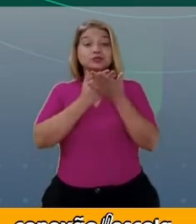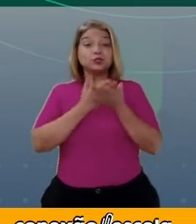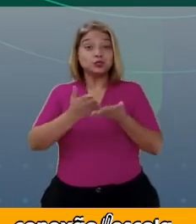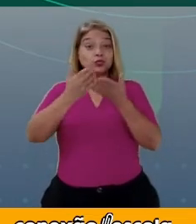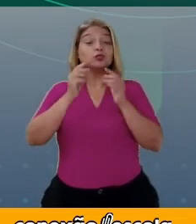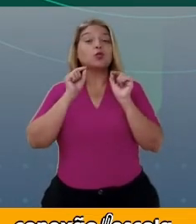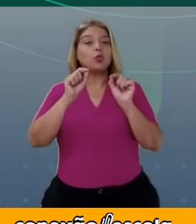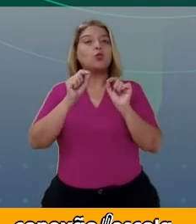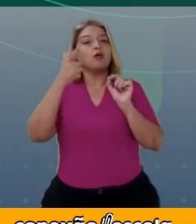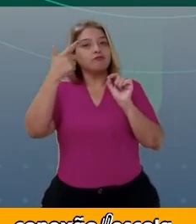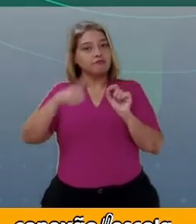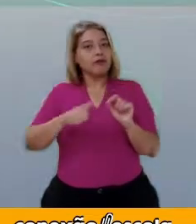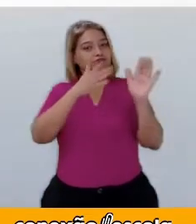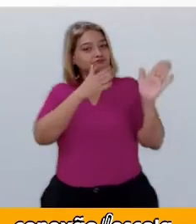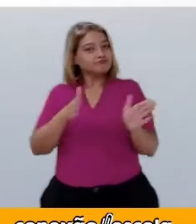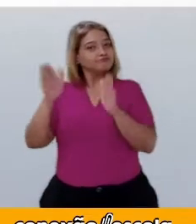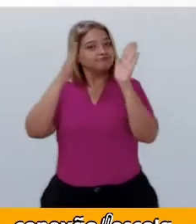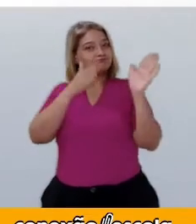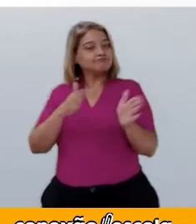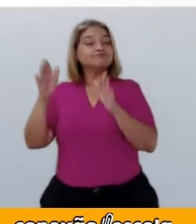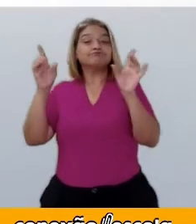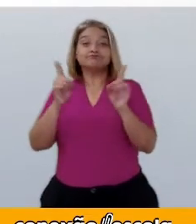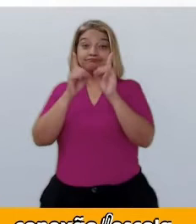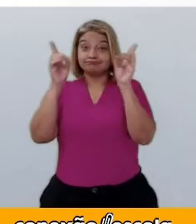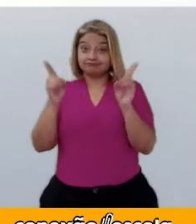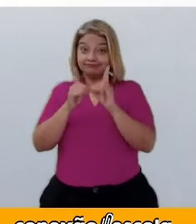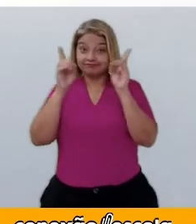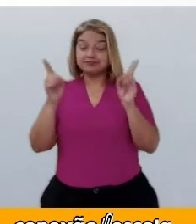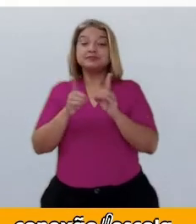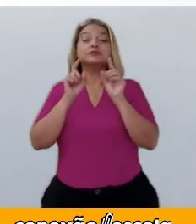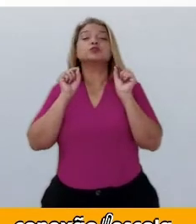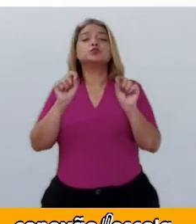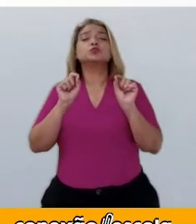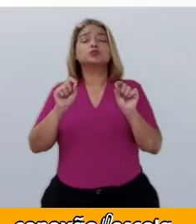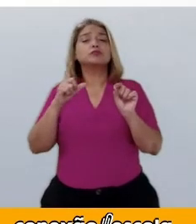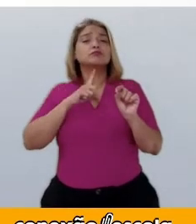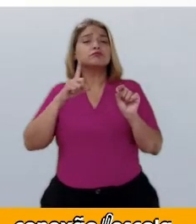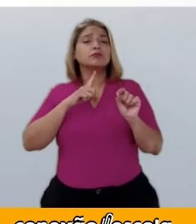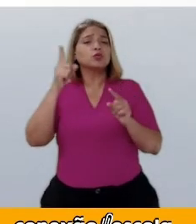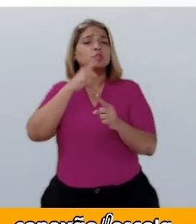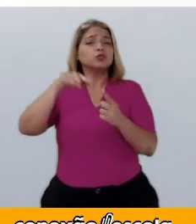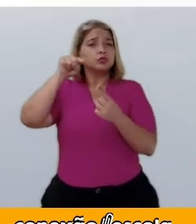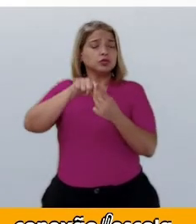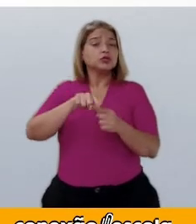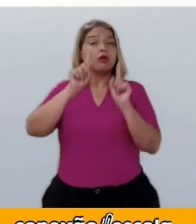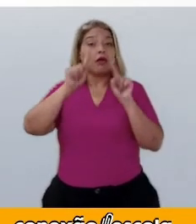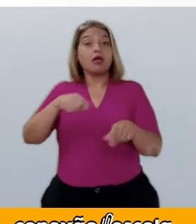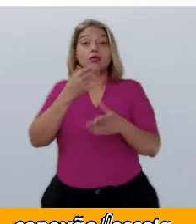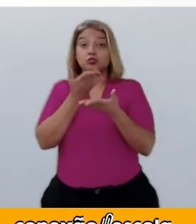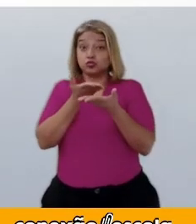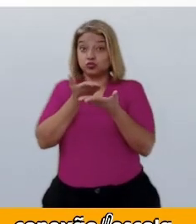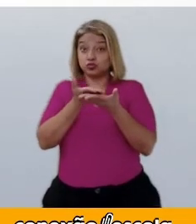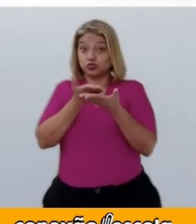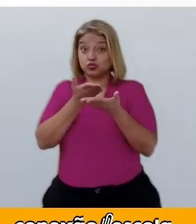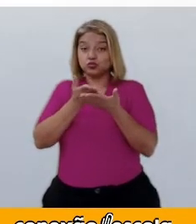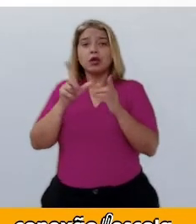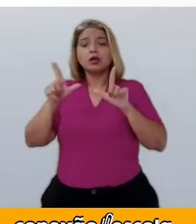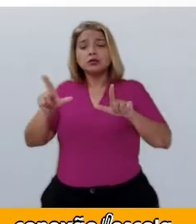Iniciaremos mais uma sequência didática que tem como objetivo o estudo de